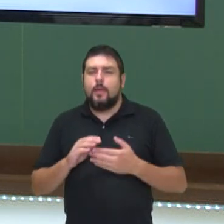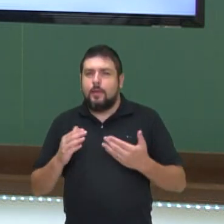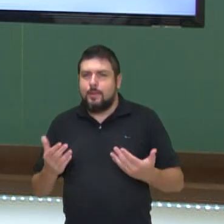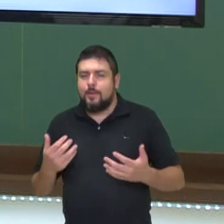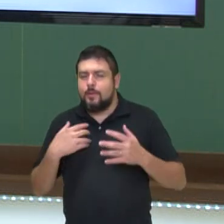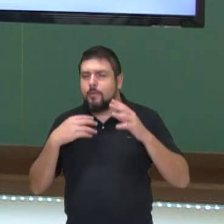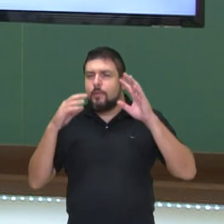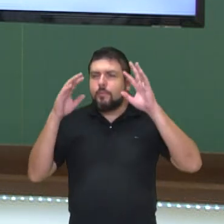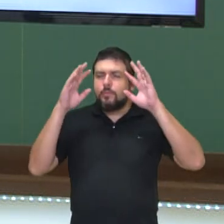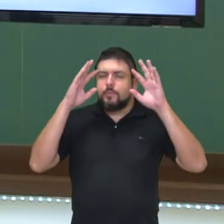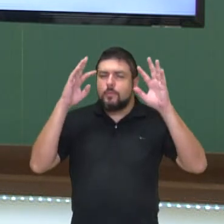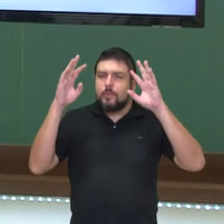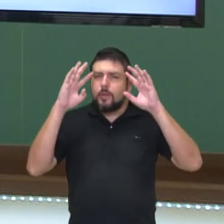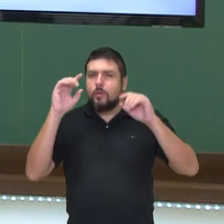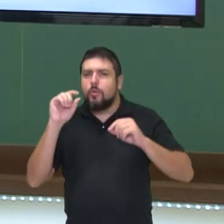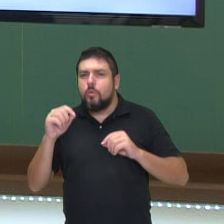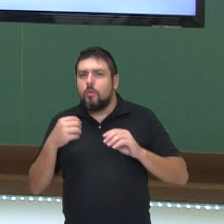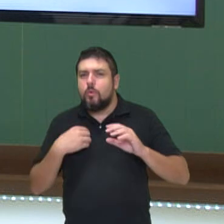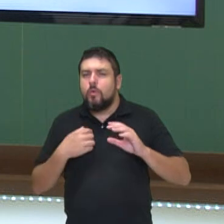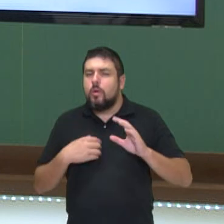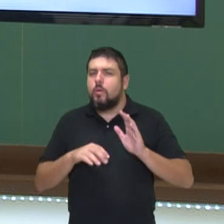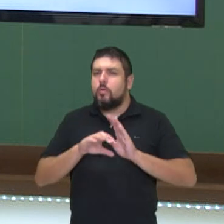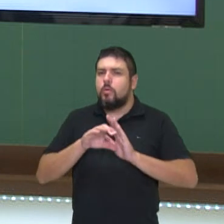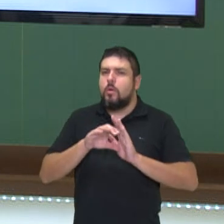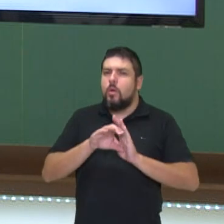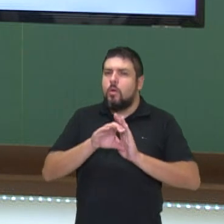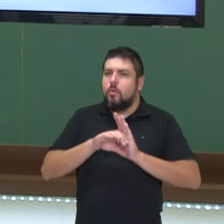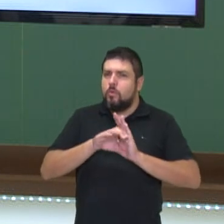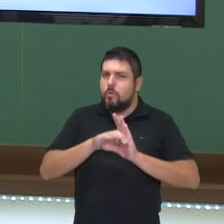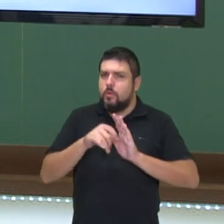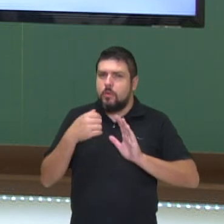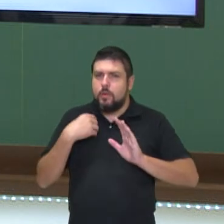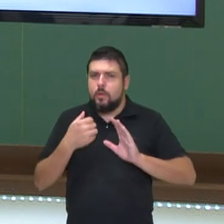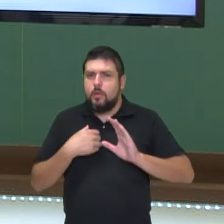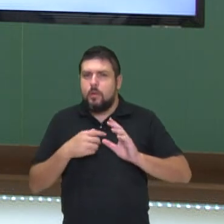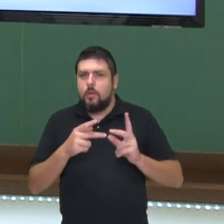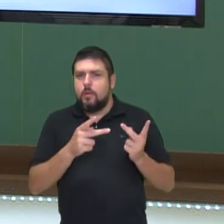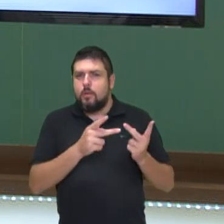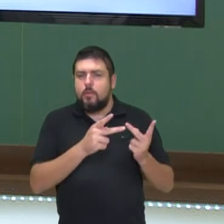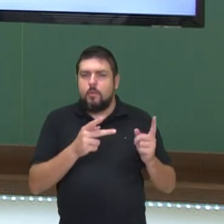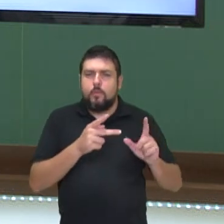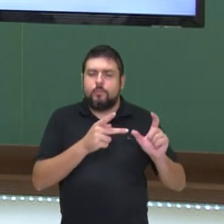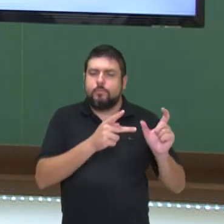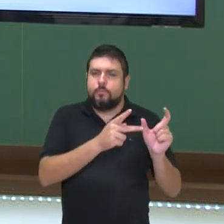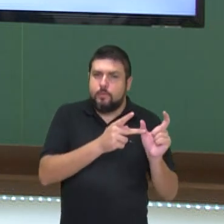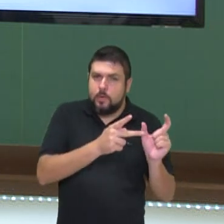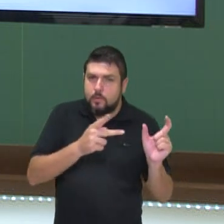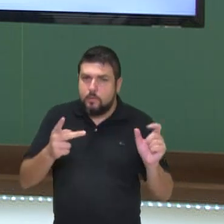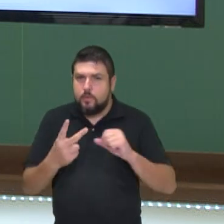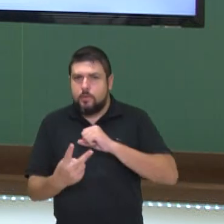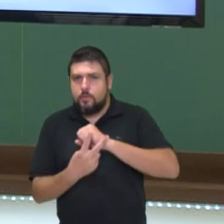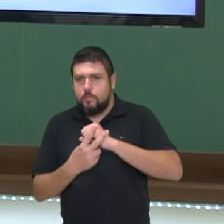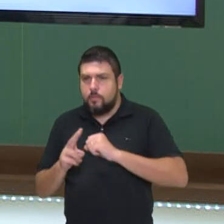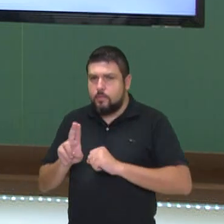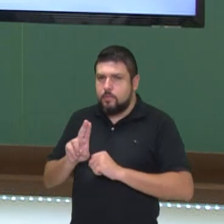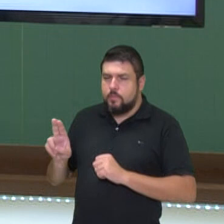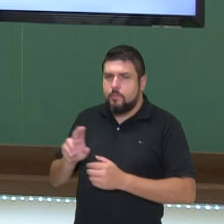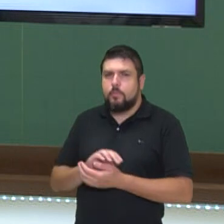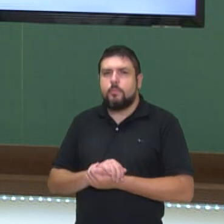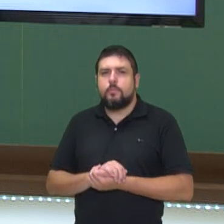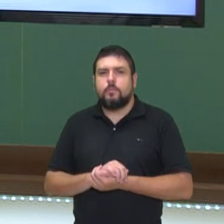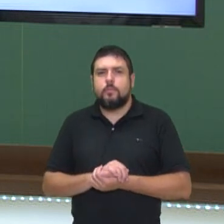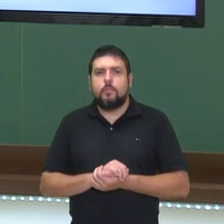vamos rever os conceitos de predicado nominal e verbal. Lembrando que para chegarmos ao predicado, ele é um